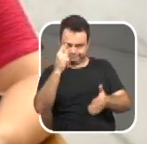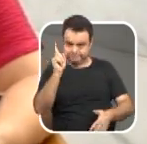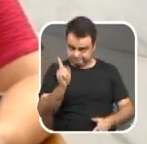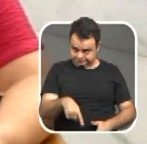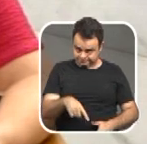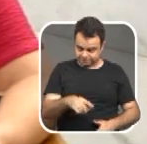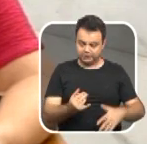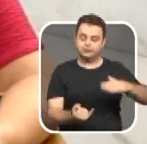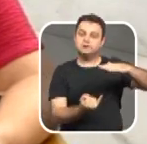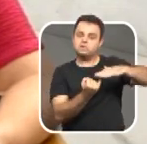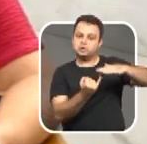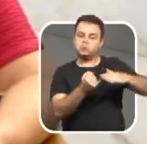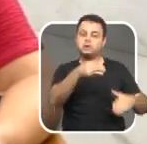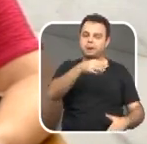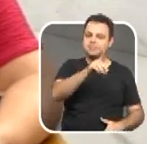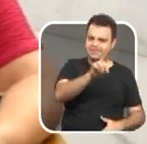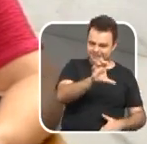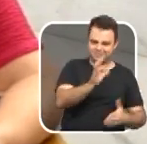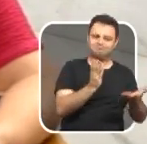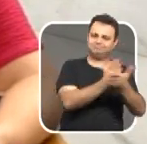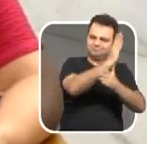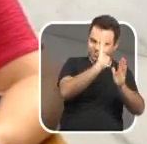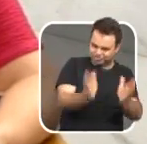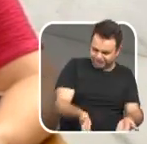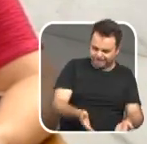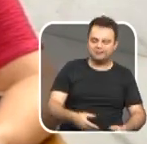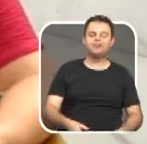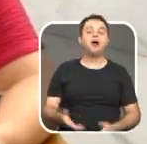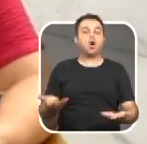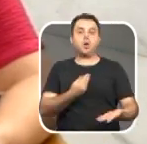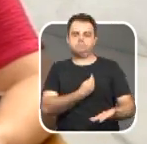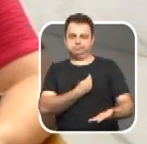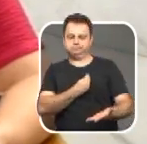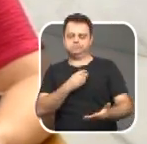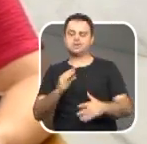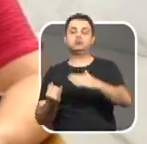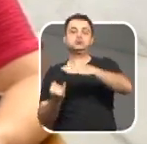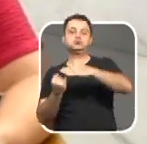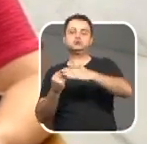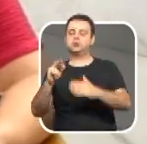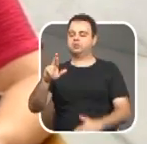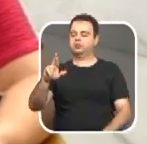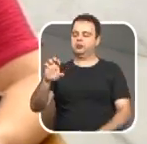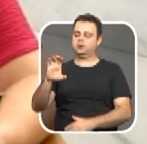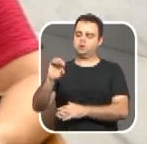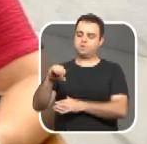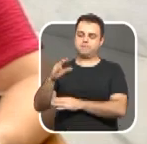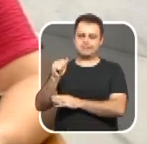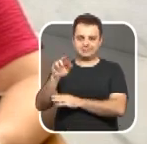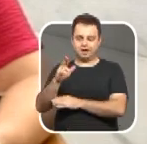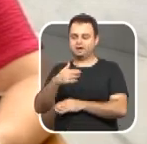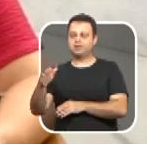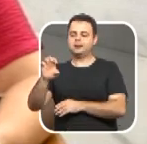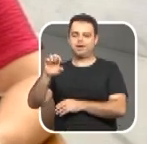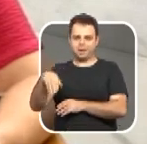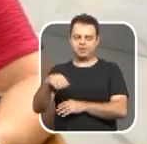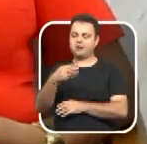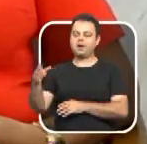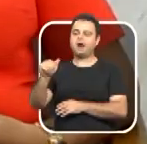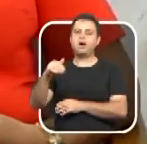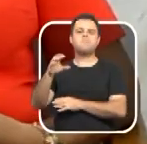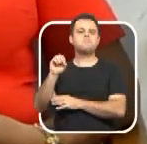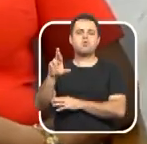Amor. Como que é o trabalho dessas instituições? Como isso chega até vocês para que vocês decidam propor o projeto de declaração de utilidade